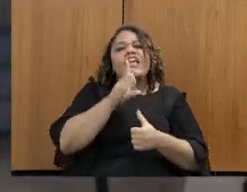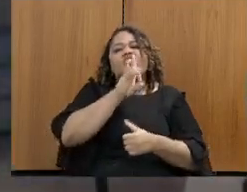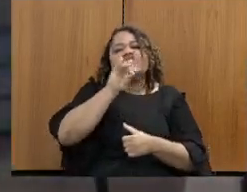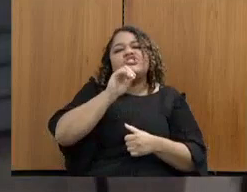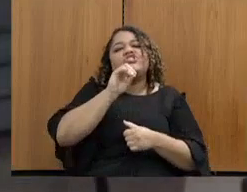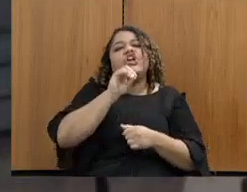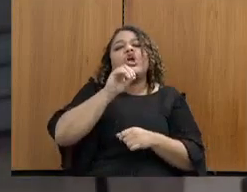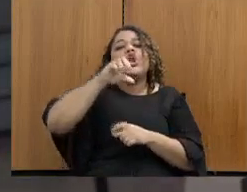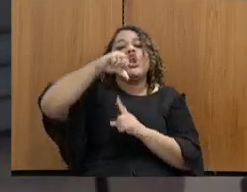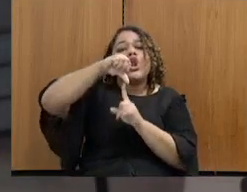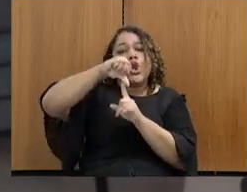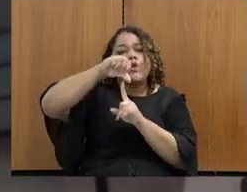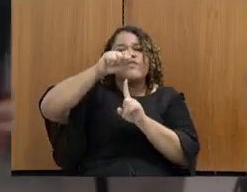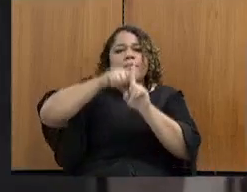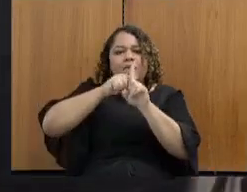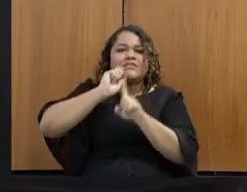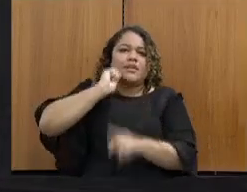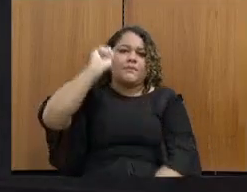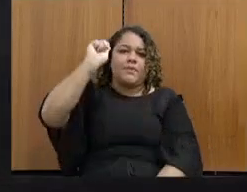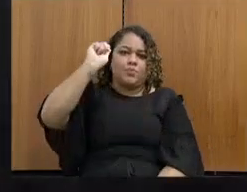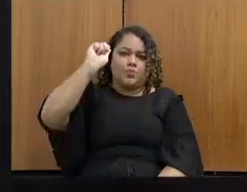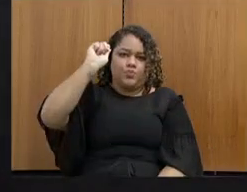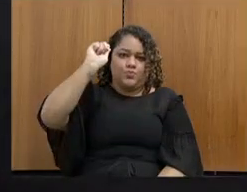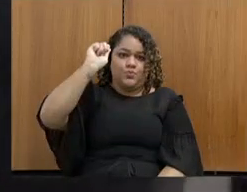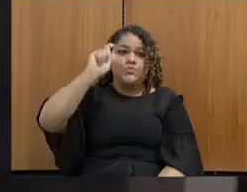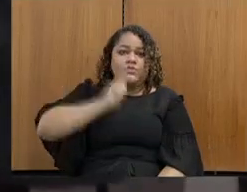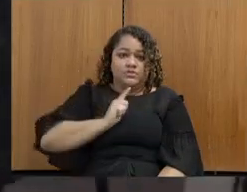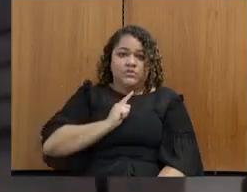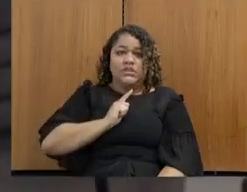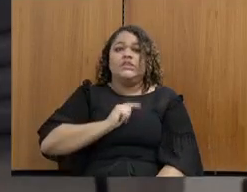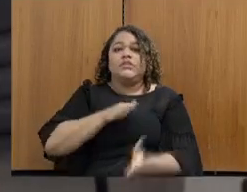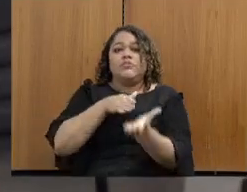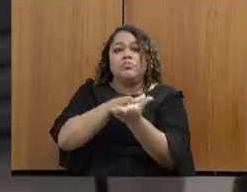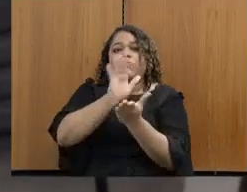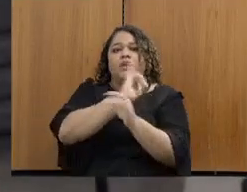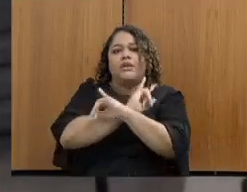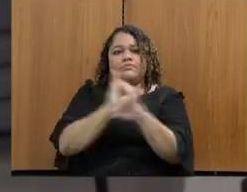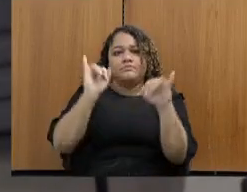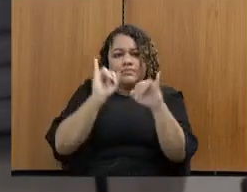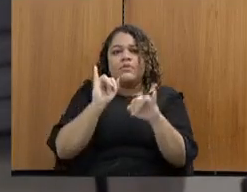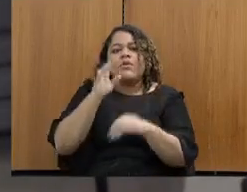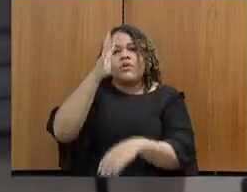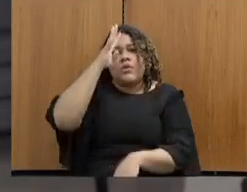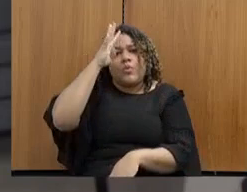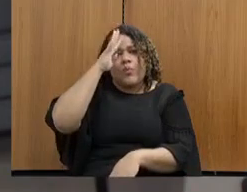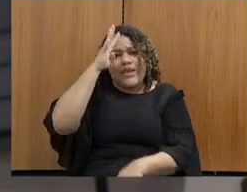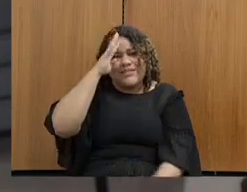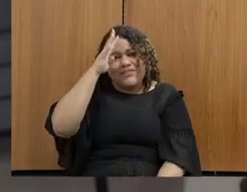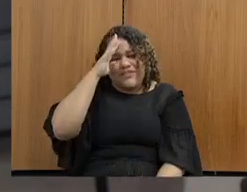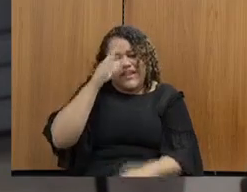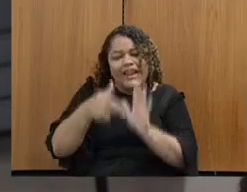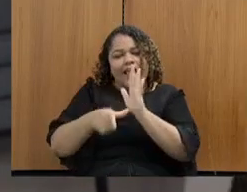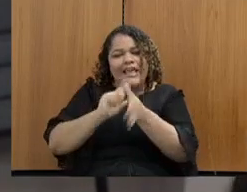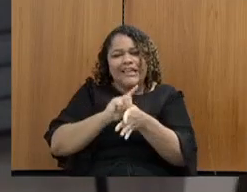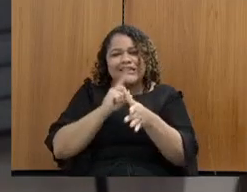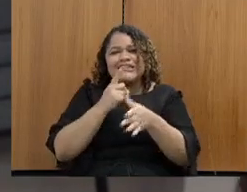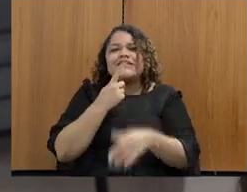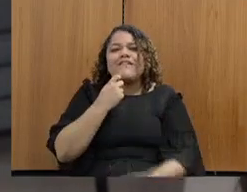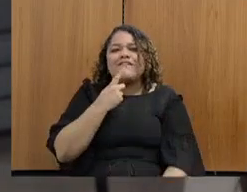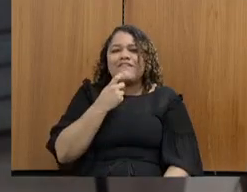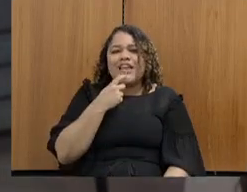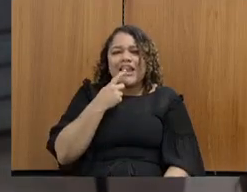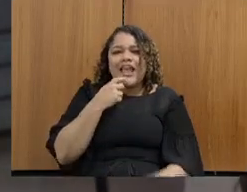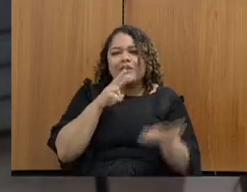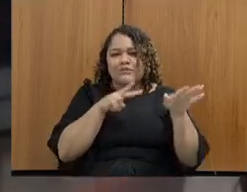do meu nome né na quarta-feira antecedente ao feriado da semana santa e efetivamente né